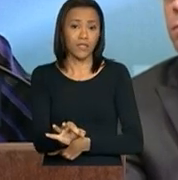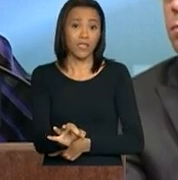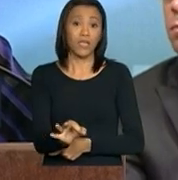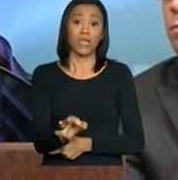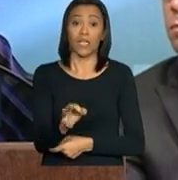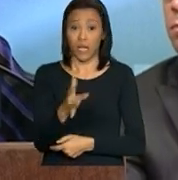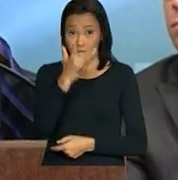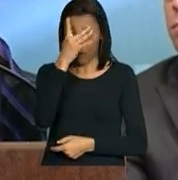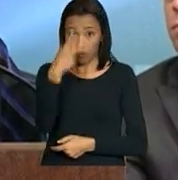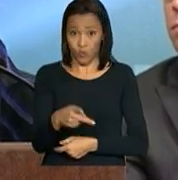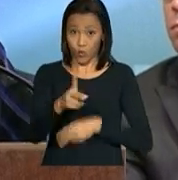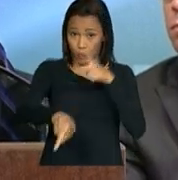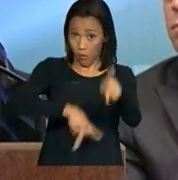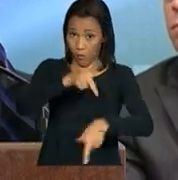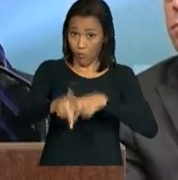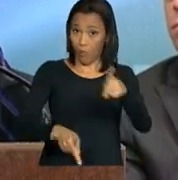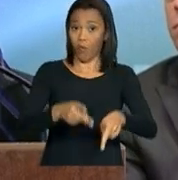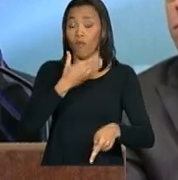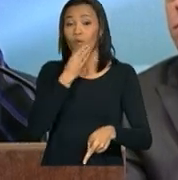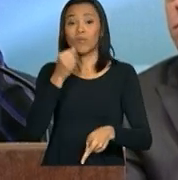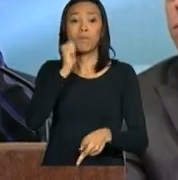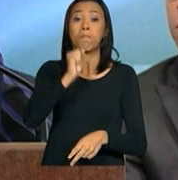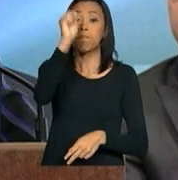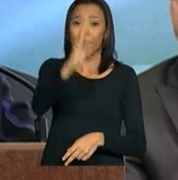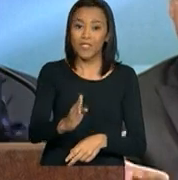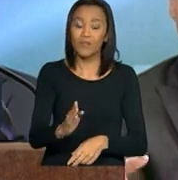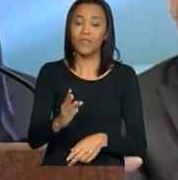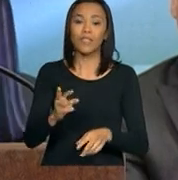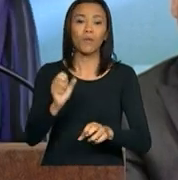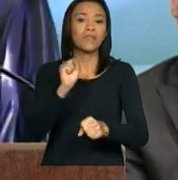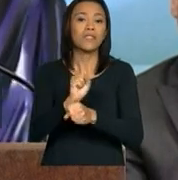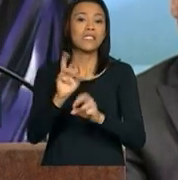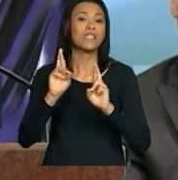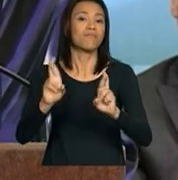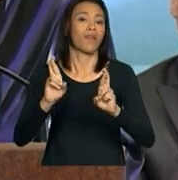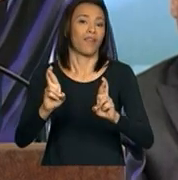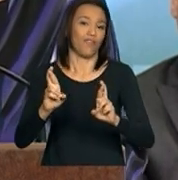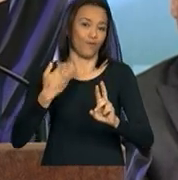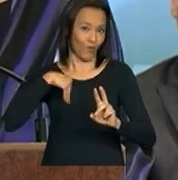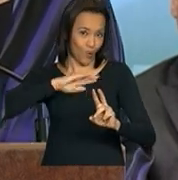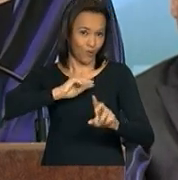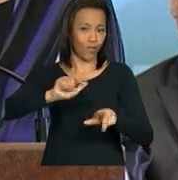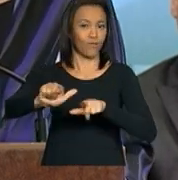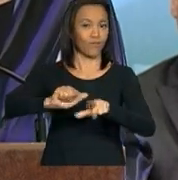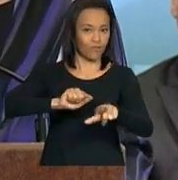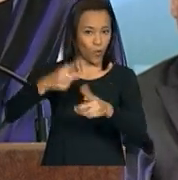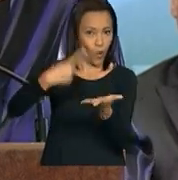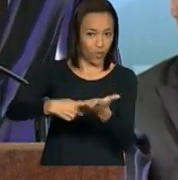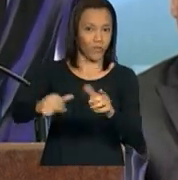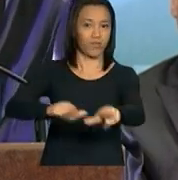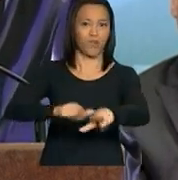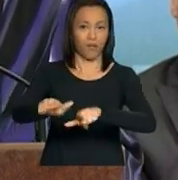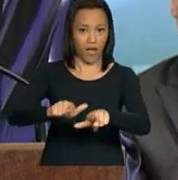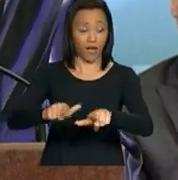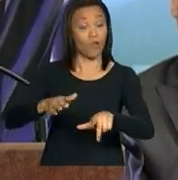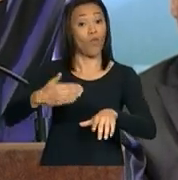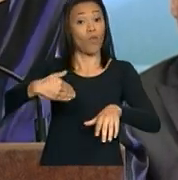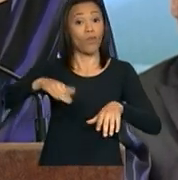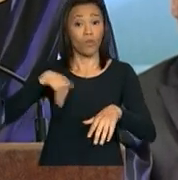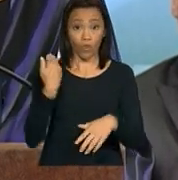brasileiros e asas muito de nós e por isso o convite ao trabalho nós temos